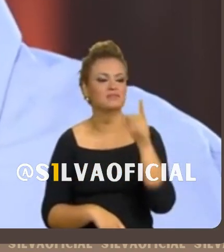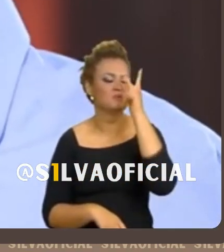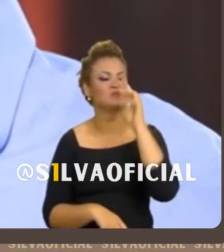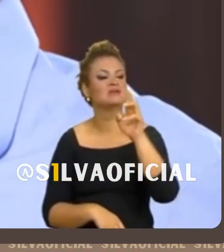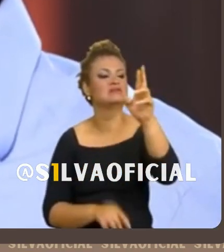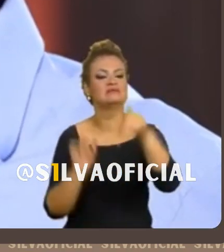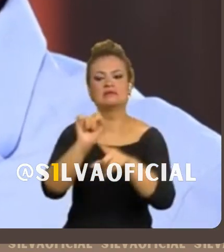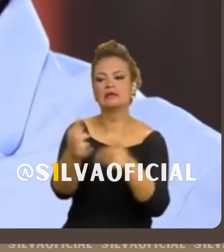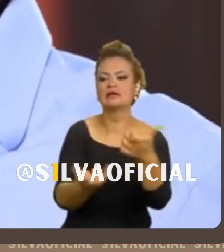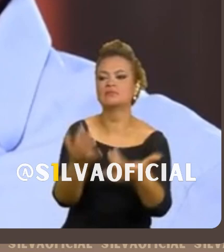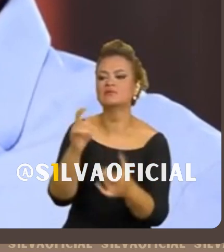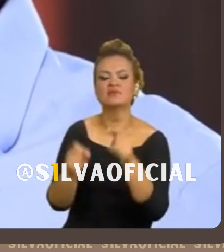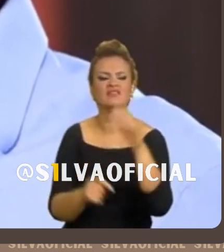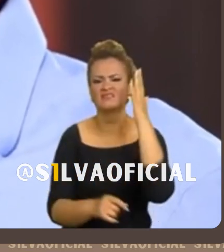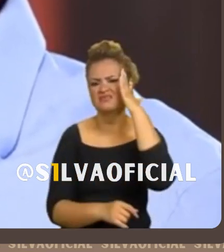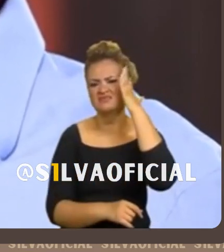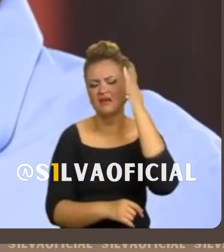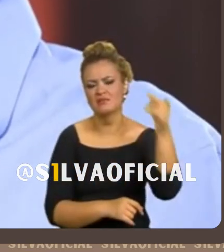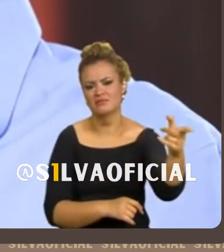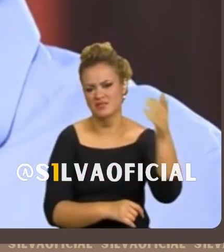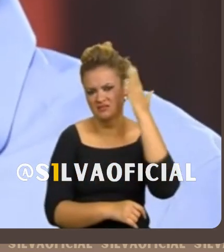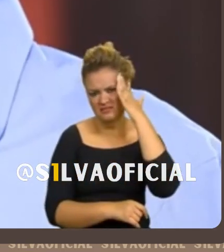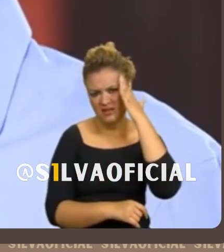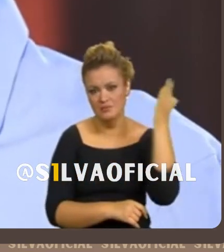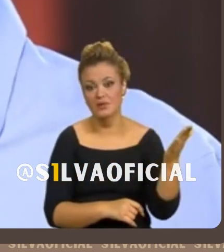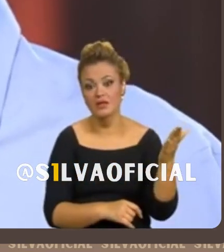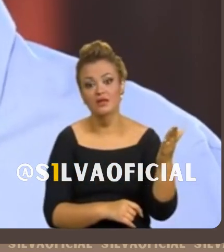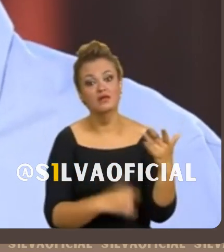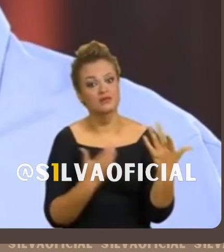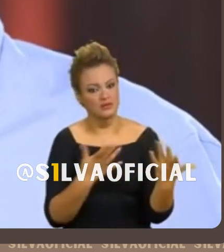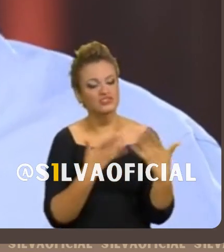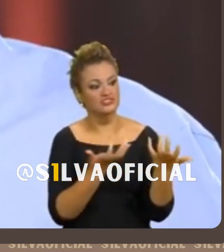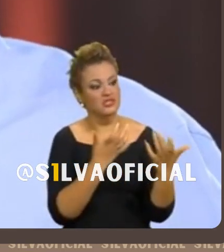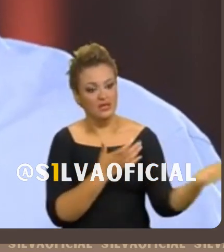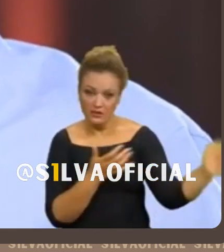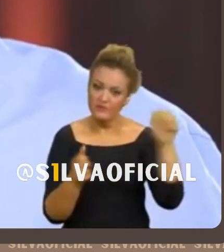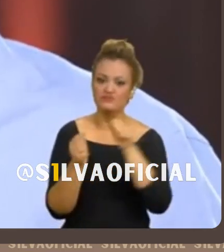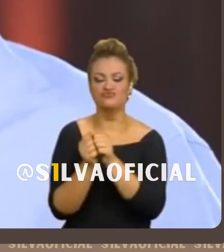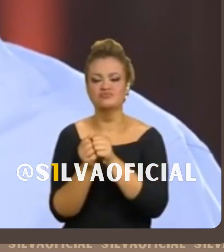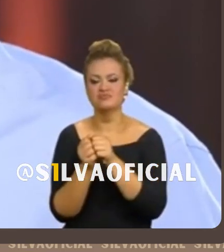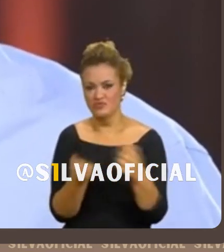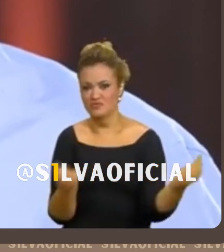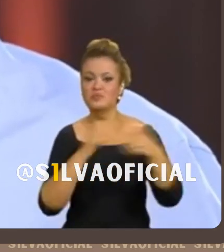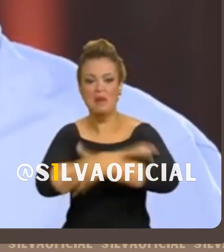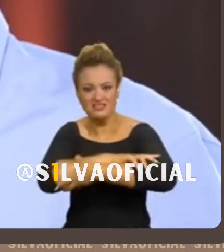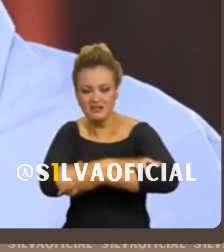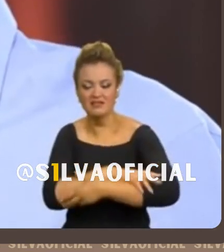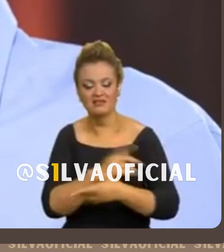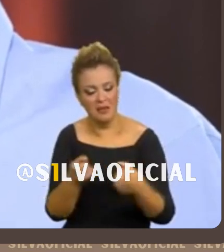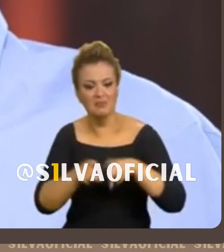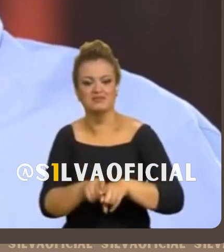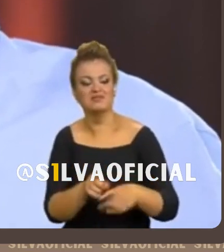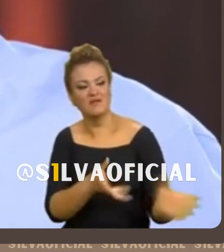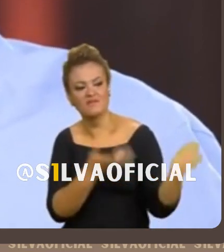está tocando fogo. Então nós queremos ter os prefeitos como aliados, por isso nós vamos conversar com todo mundo,